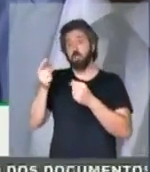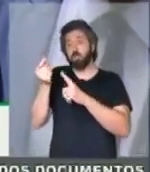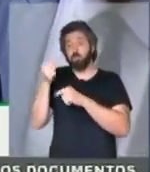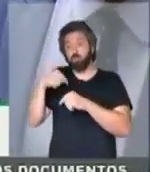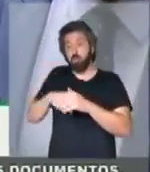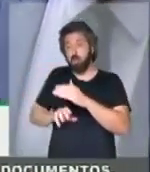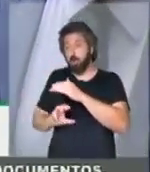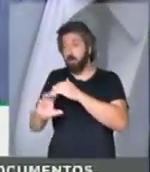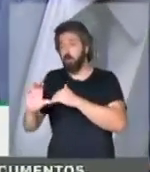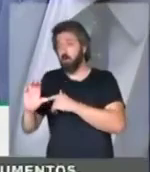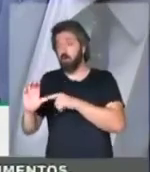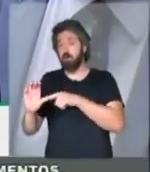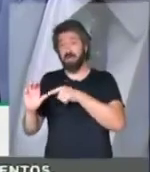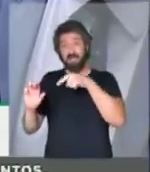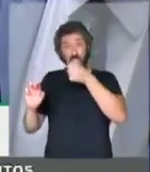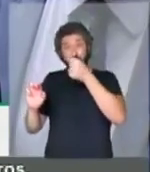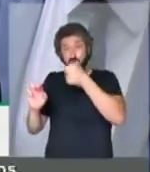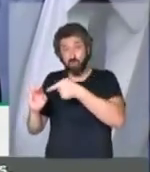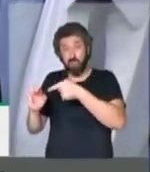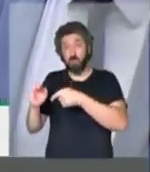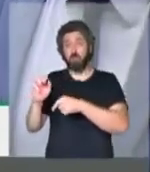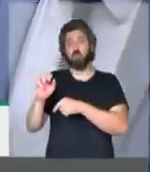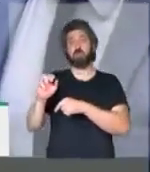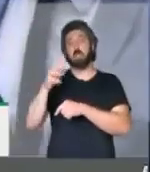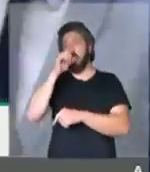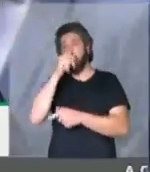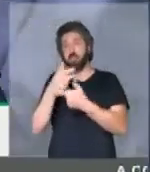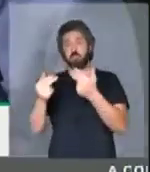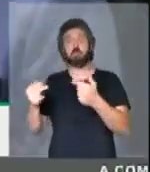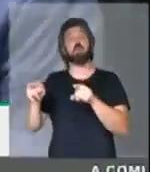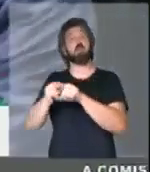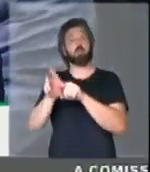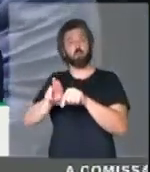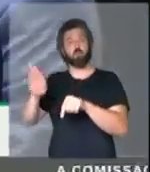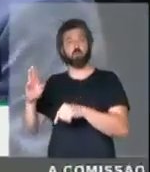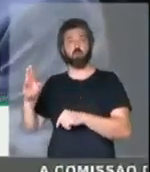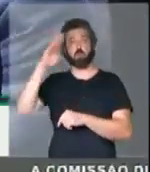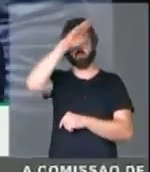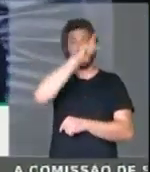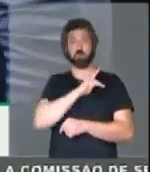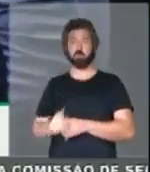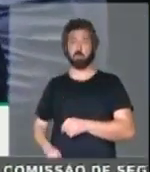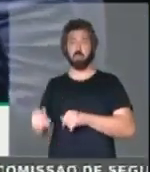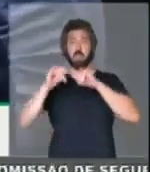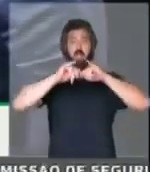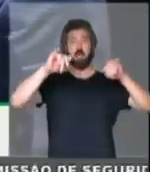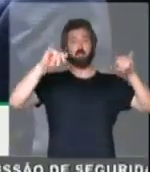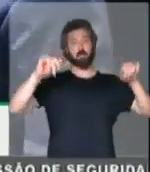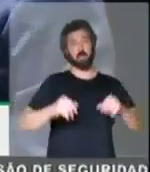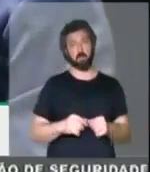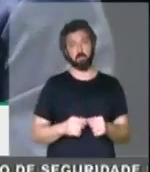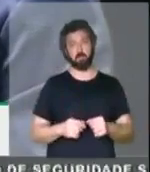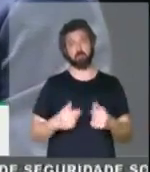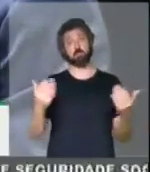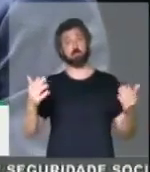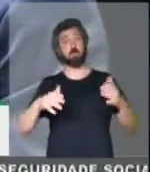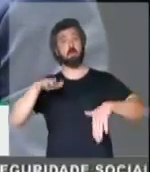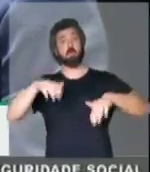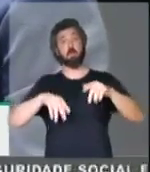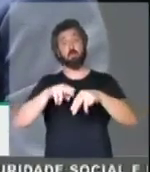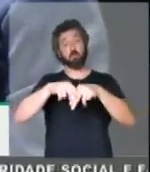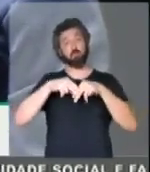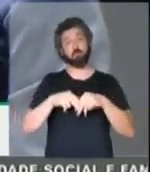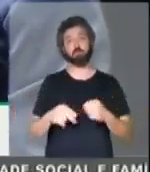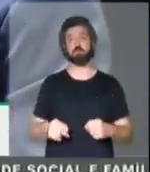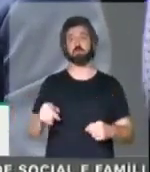que esse dinheiro desviado esse dinheiro do laranjal também foi usado na campanha do presidente jair bolsonaro talvez